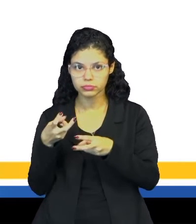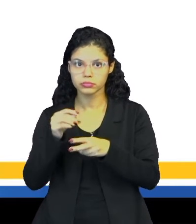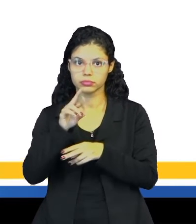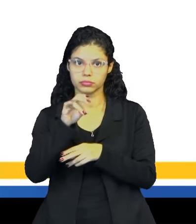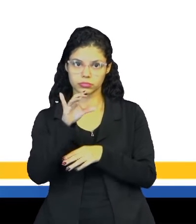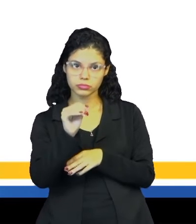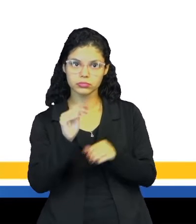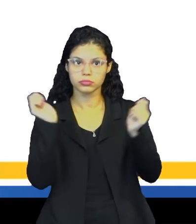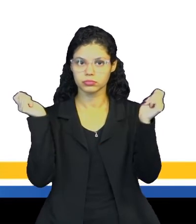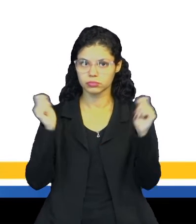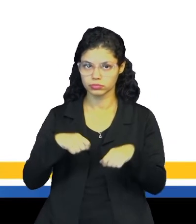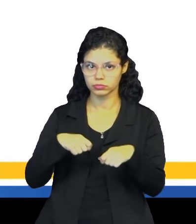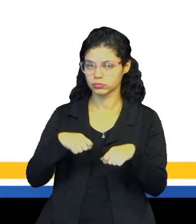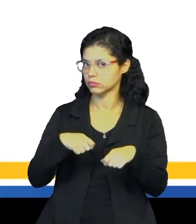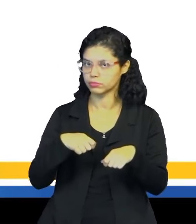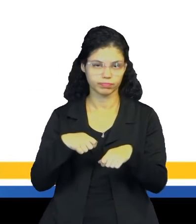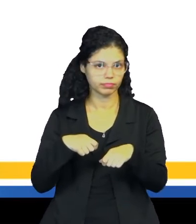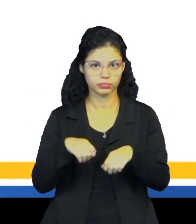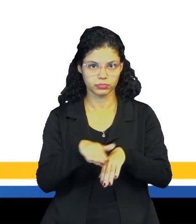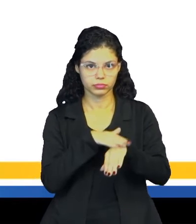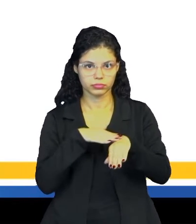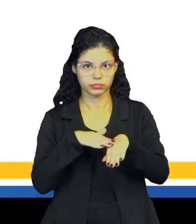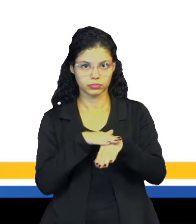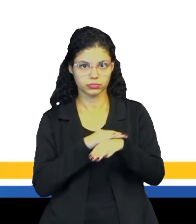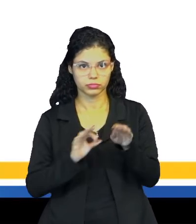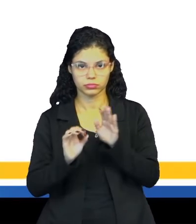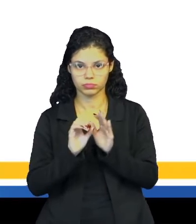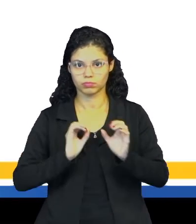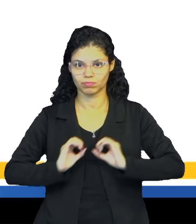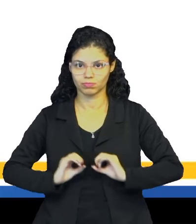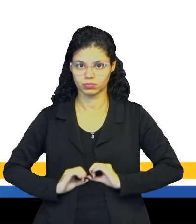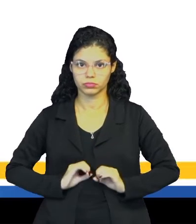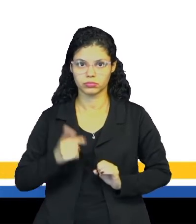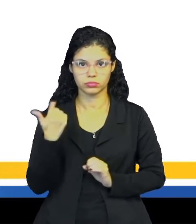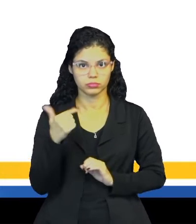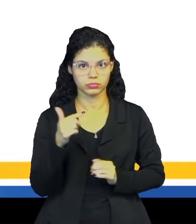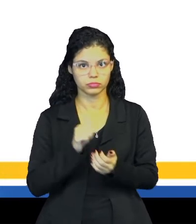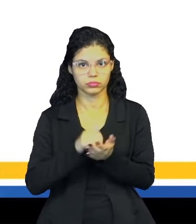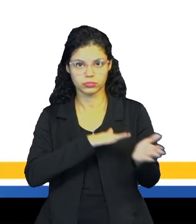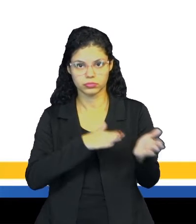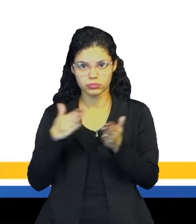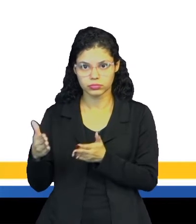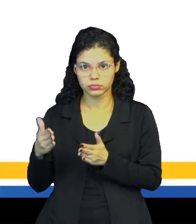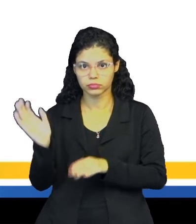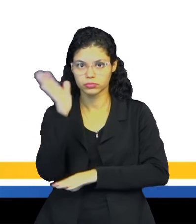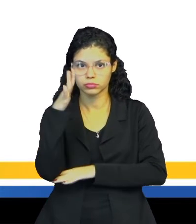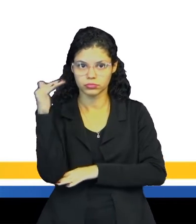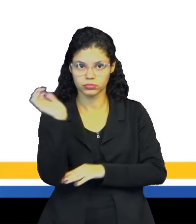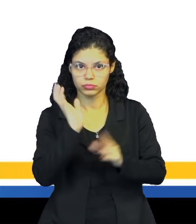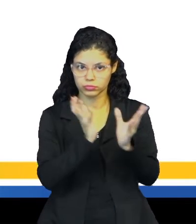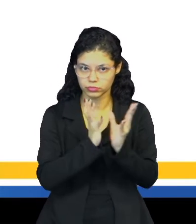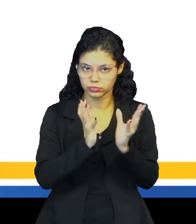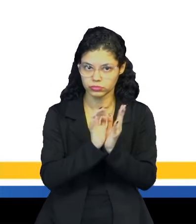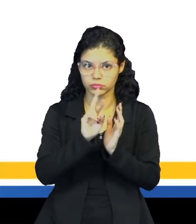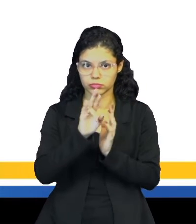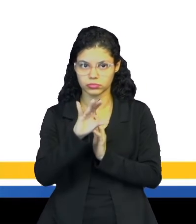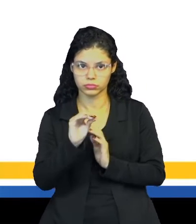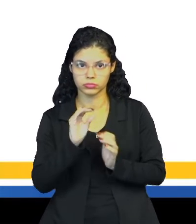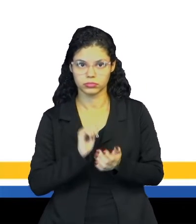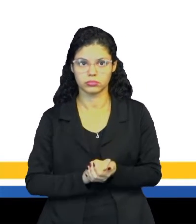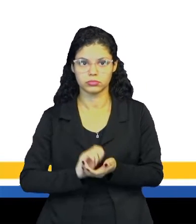esses organismos não possuíam tecidos e órgãos especializados. A partir daí, essas algas passaram a ser agrupadas no